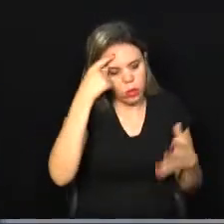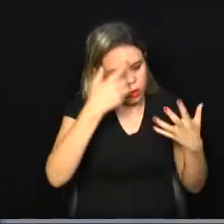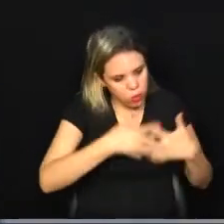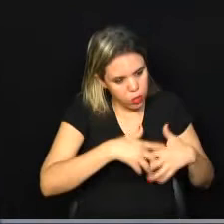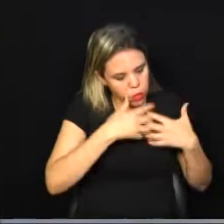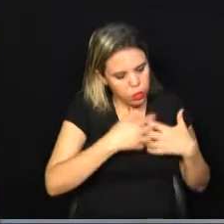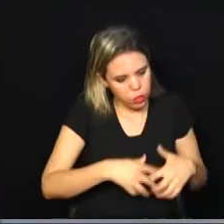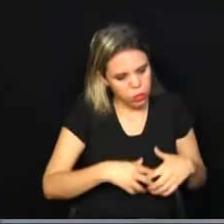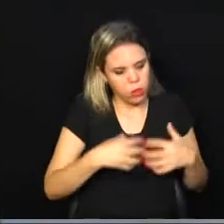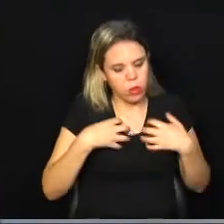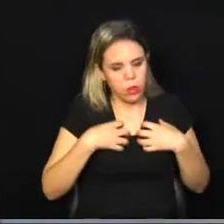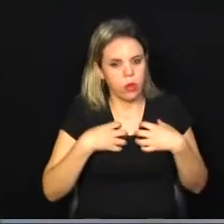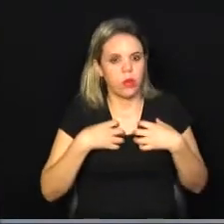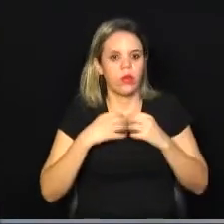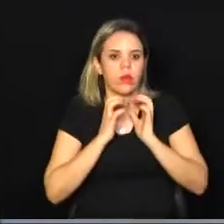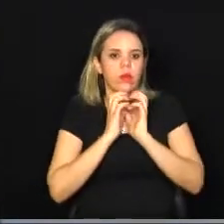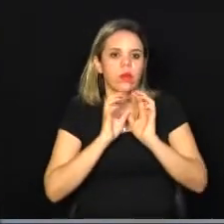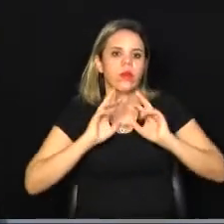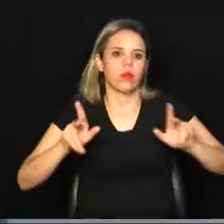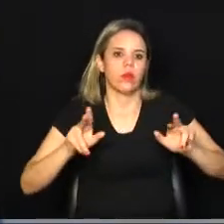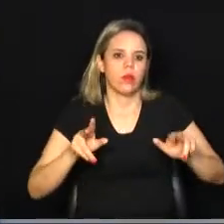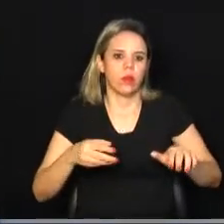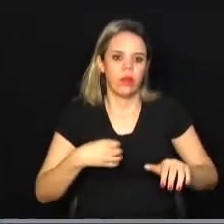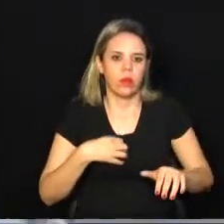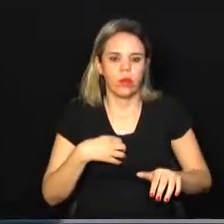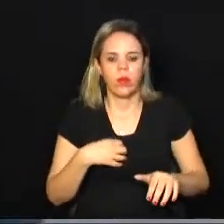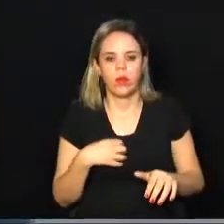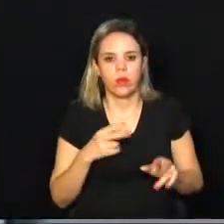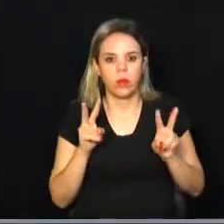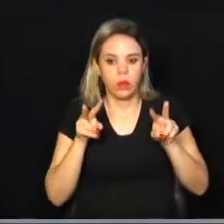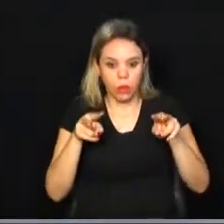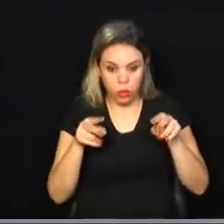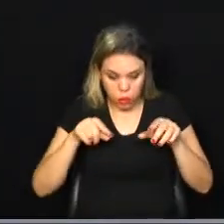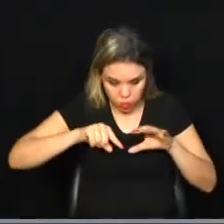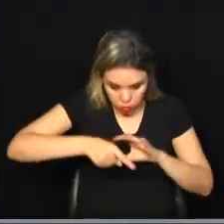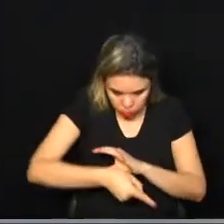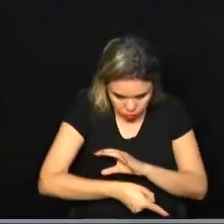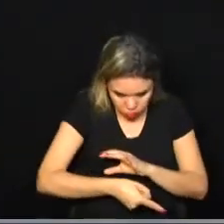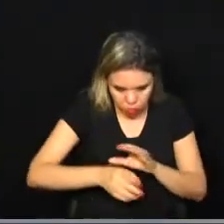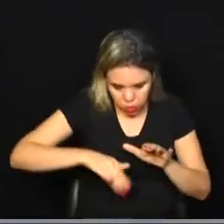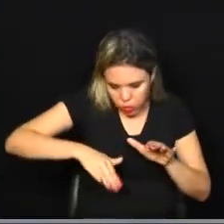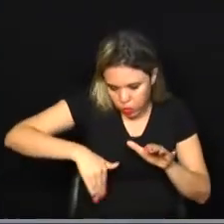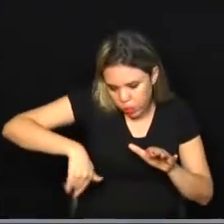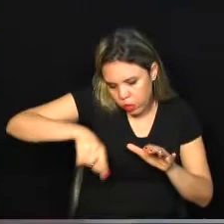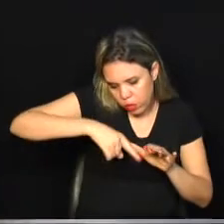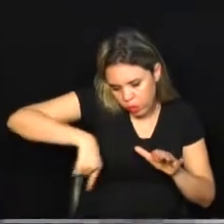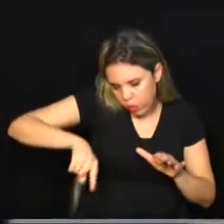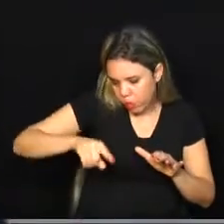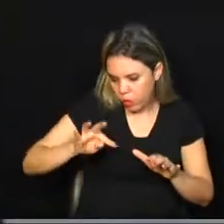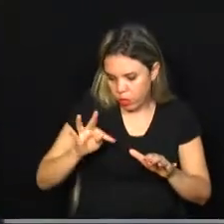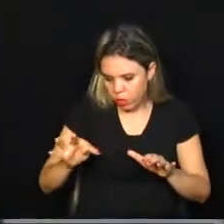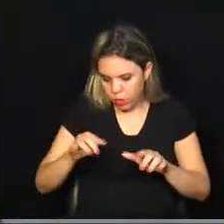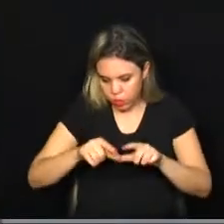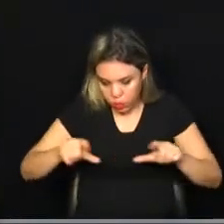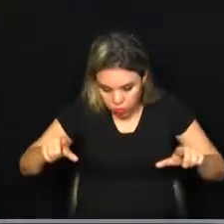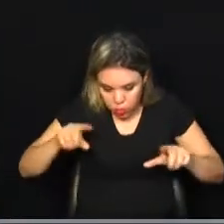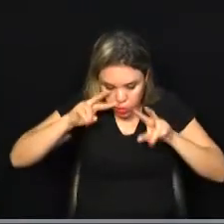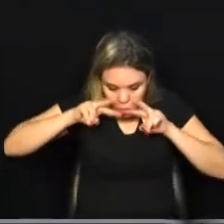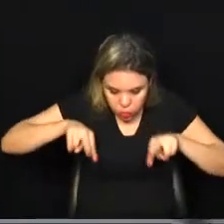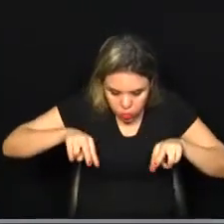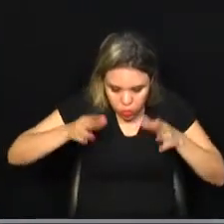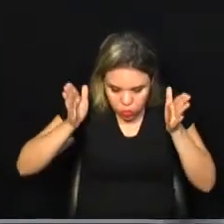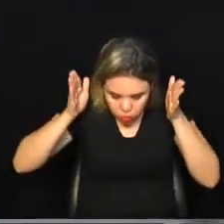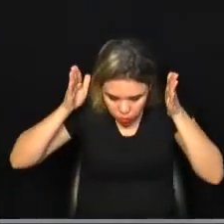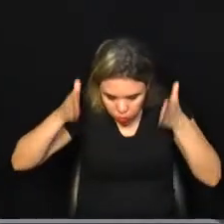vias sensoriais dele são diferentes. Ele olha para o fundo da piscina, ele olha para o T, tem uma visão periférica